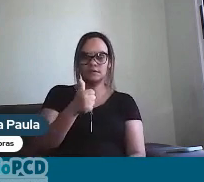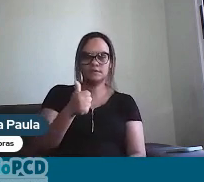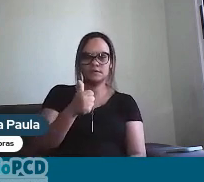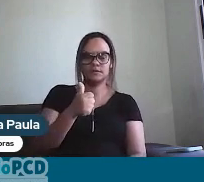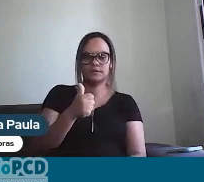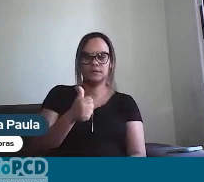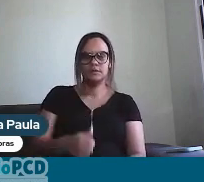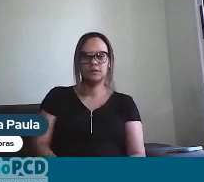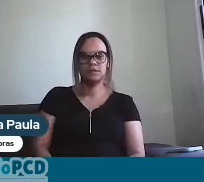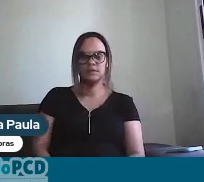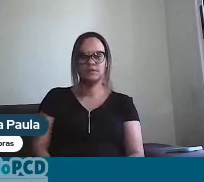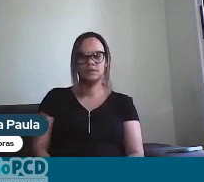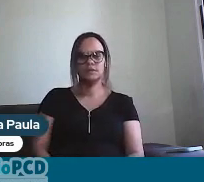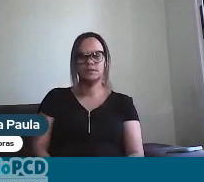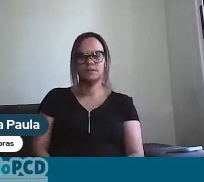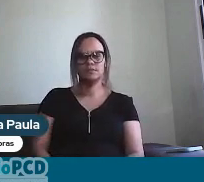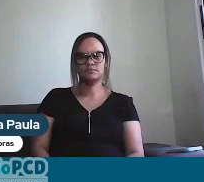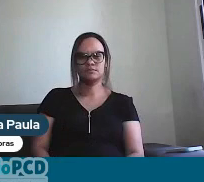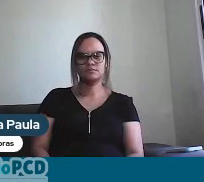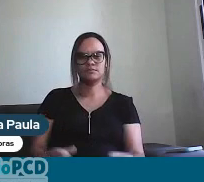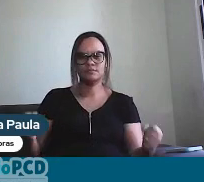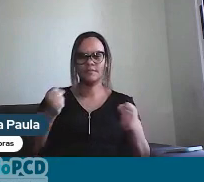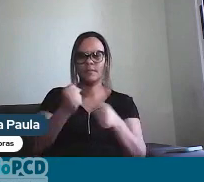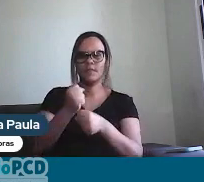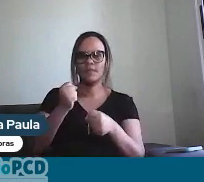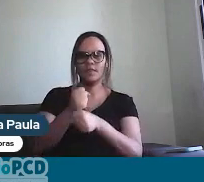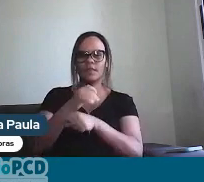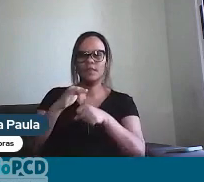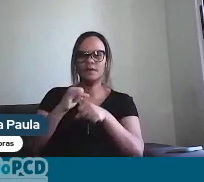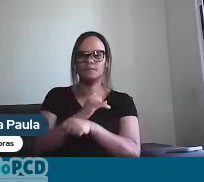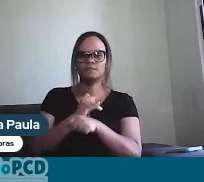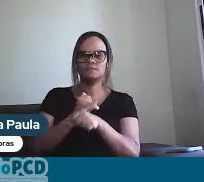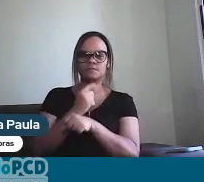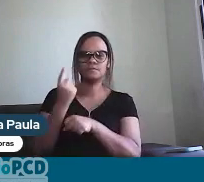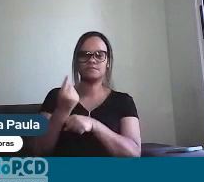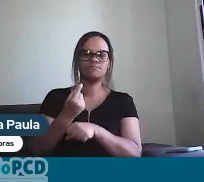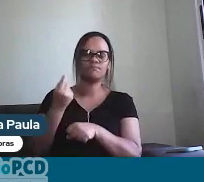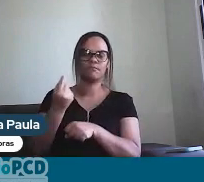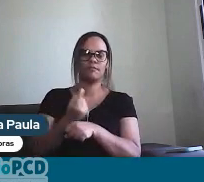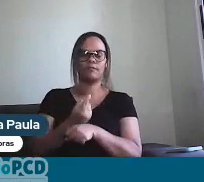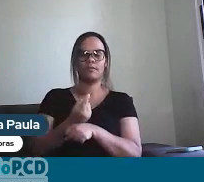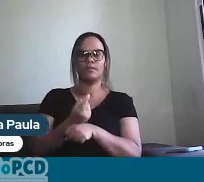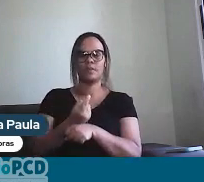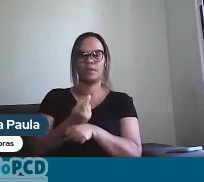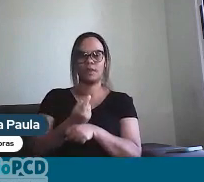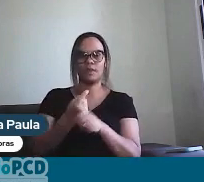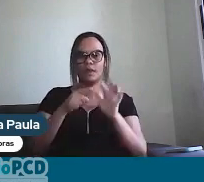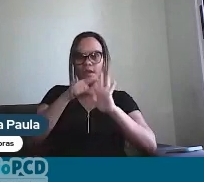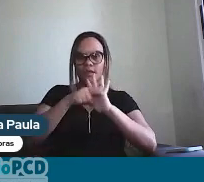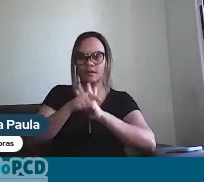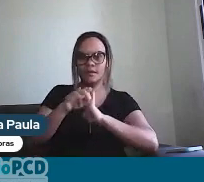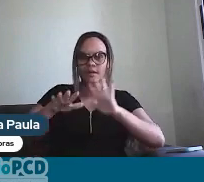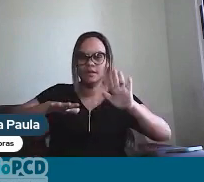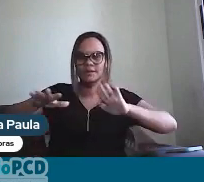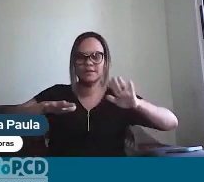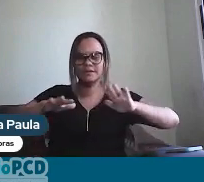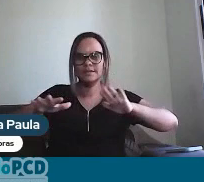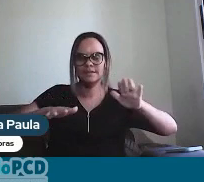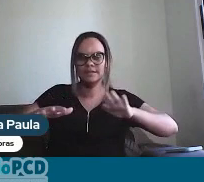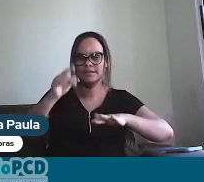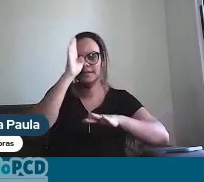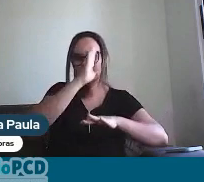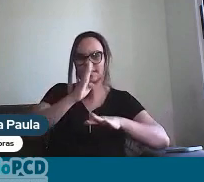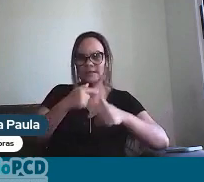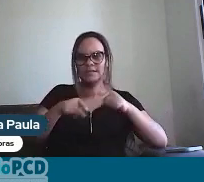grupo foi instaurado para a construção de um instrumento nosso, né? E daí veio o Índice de Funcionalidade Brasileiro. Isso foi feito junto